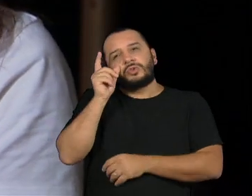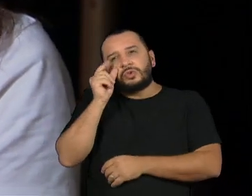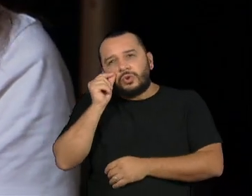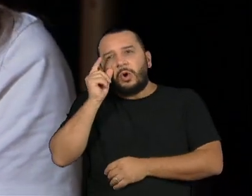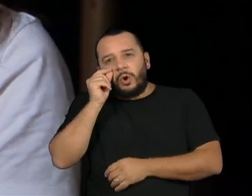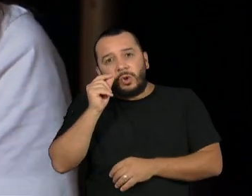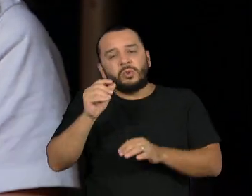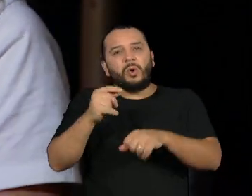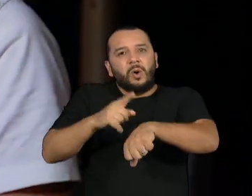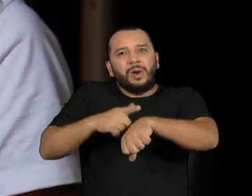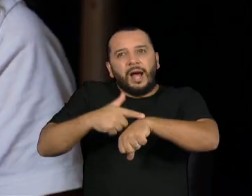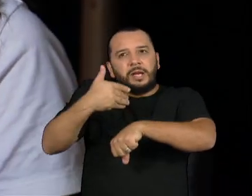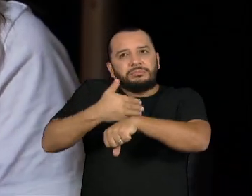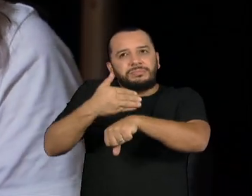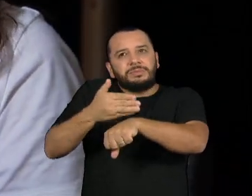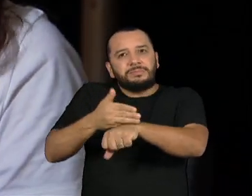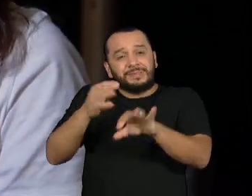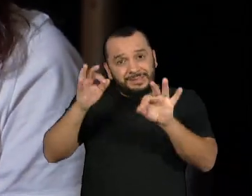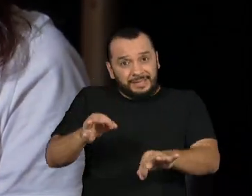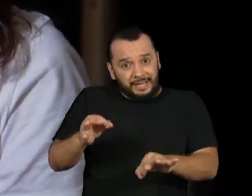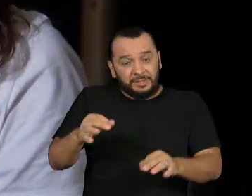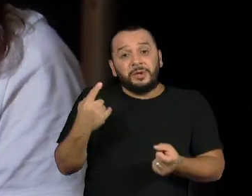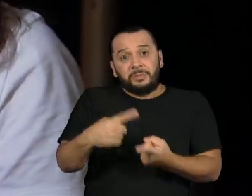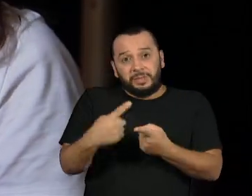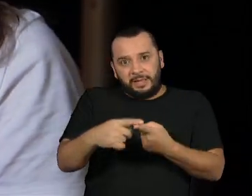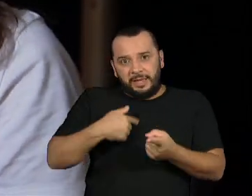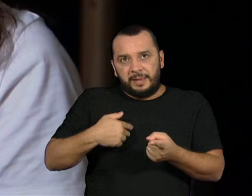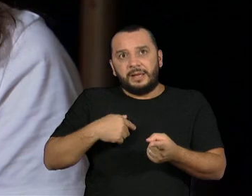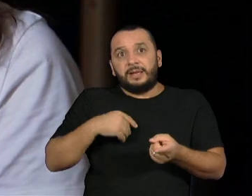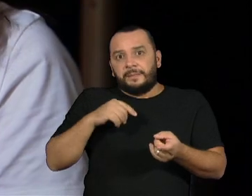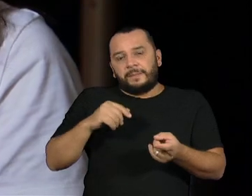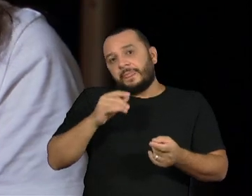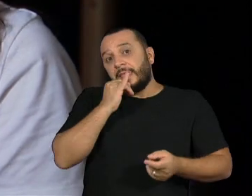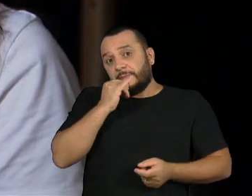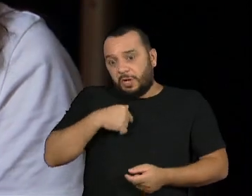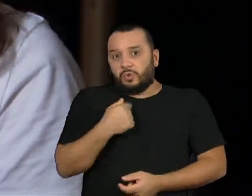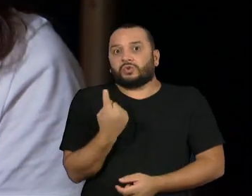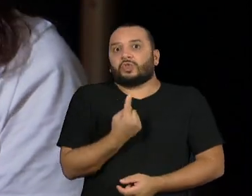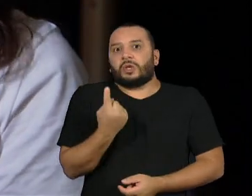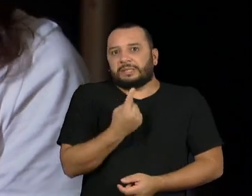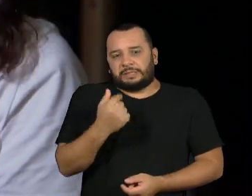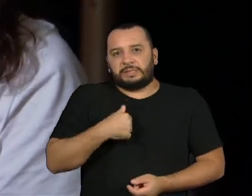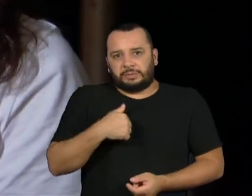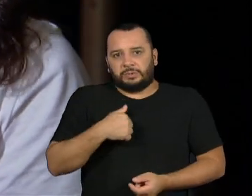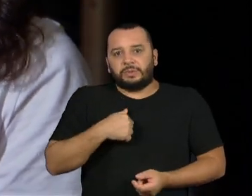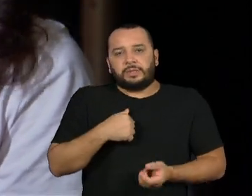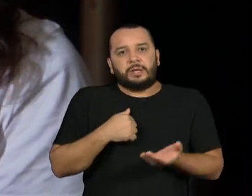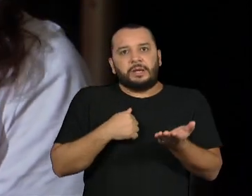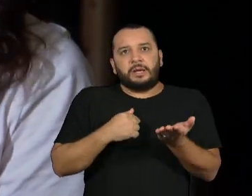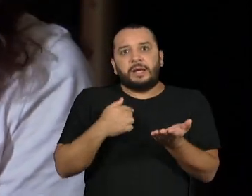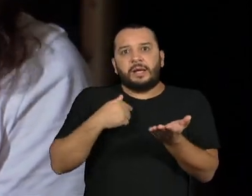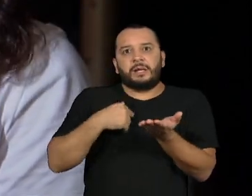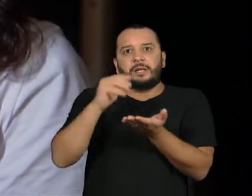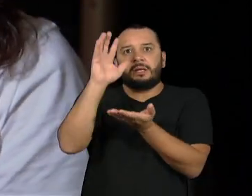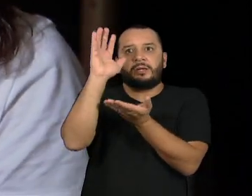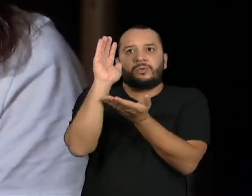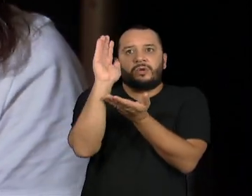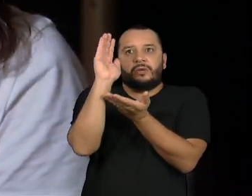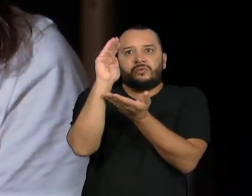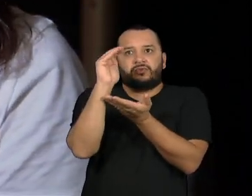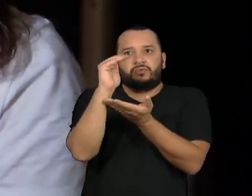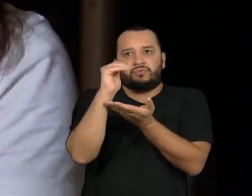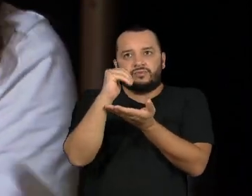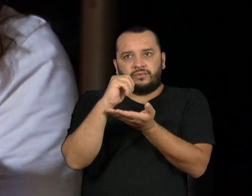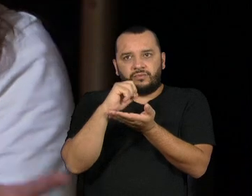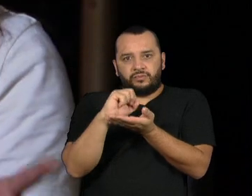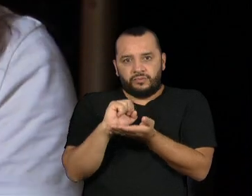sozinho, o barco continua a andar enquanto a gente dorme. E a gente não pode deixar o barco à deriva, a gente não baixa as velas, o barco ele avança. Então